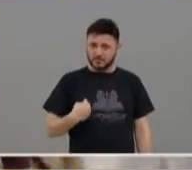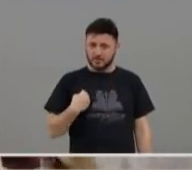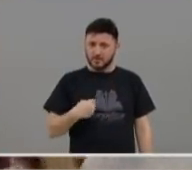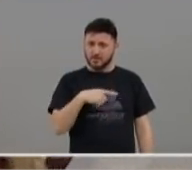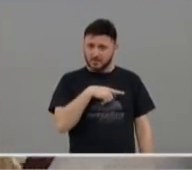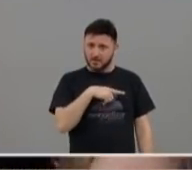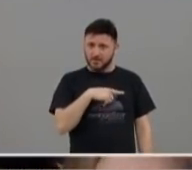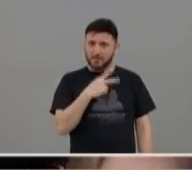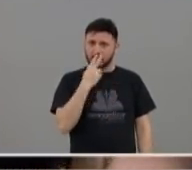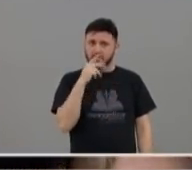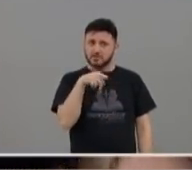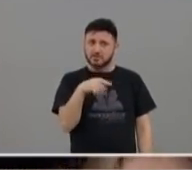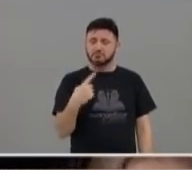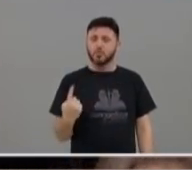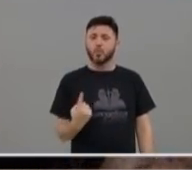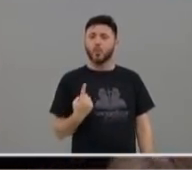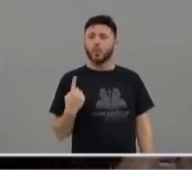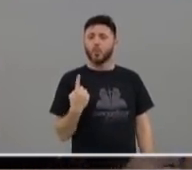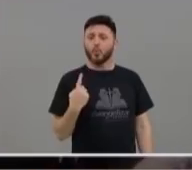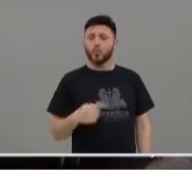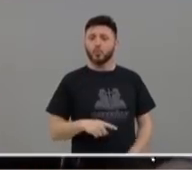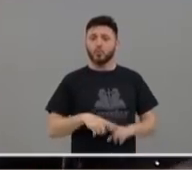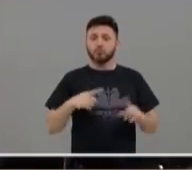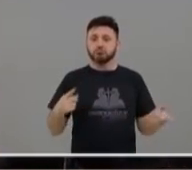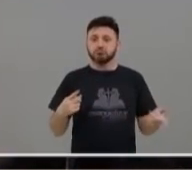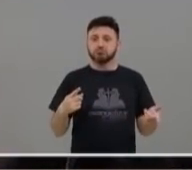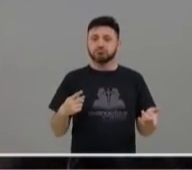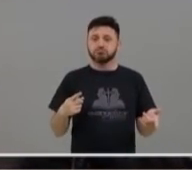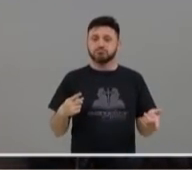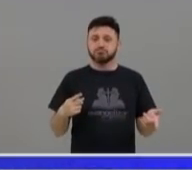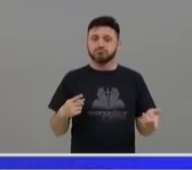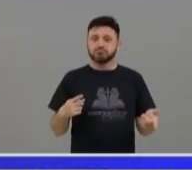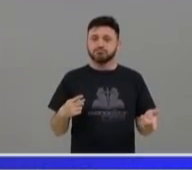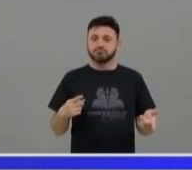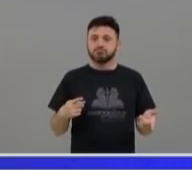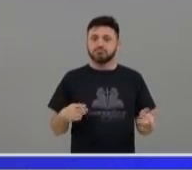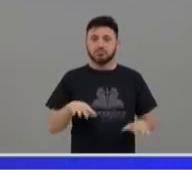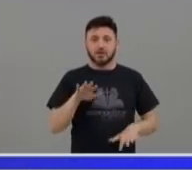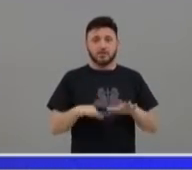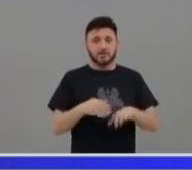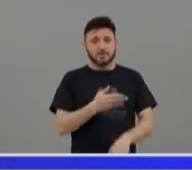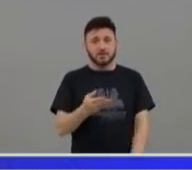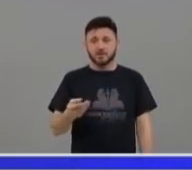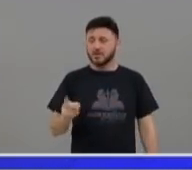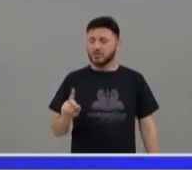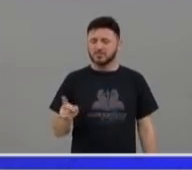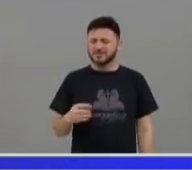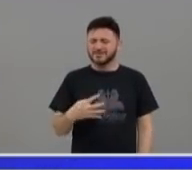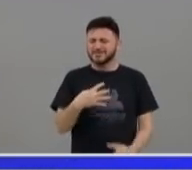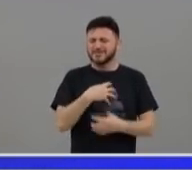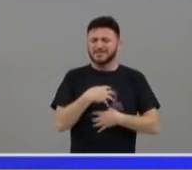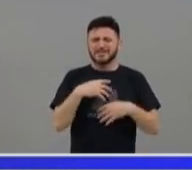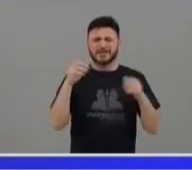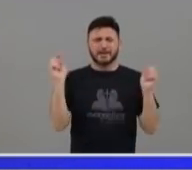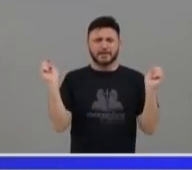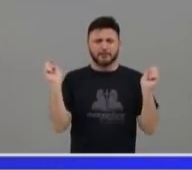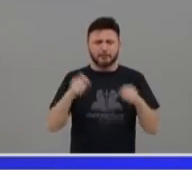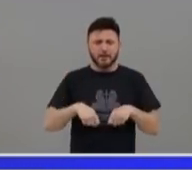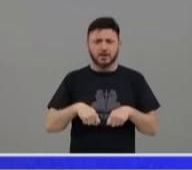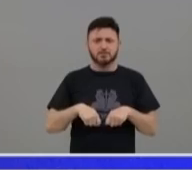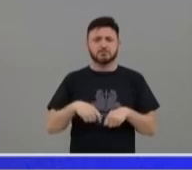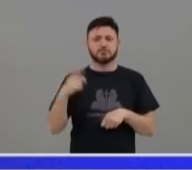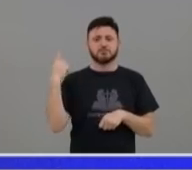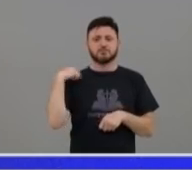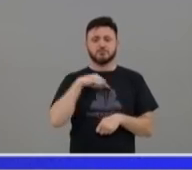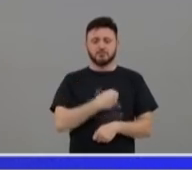só. E muito mais do que isso, talvez você não se sente capaz de